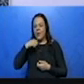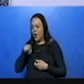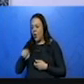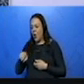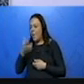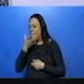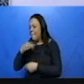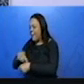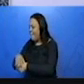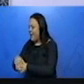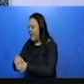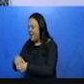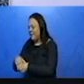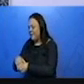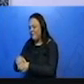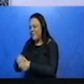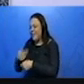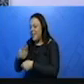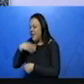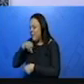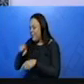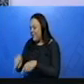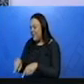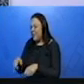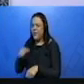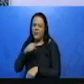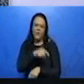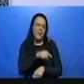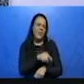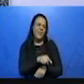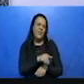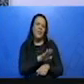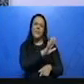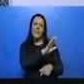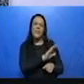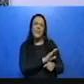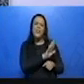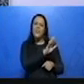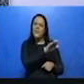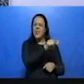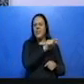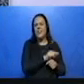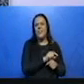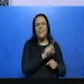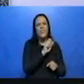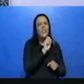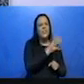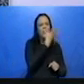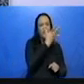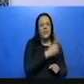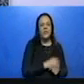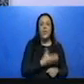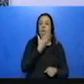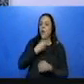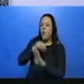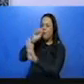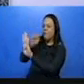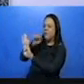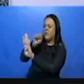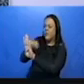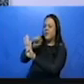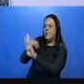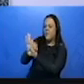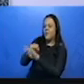demais para receber esse hóspede. Você pode cuidar disso? E aí ele continua batendo. Bum, bum, bum, né? Na costa oeste